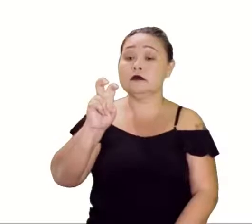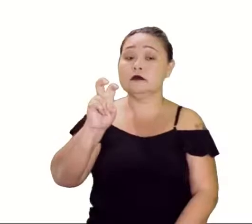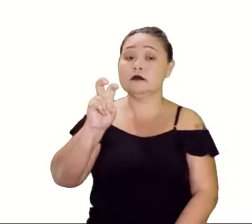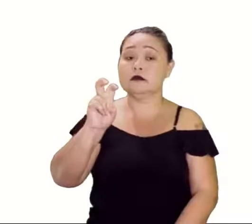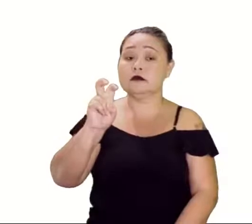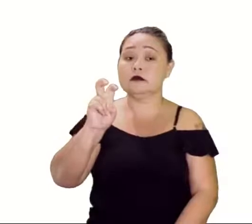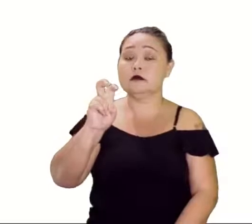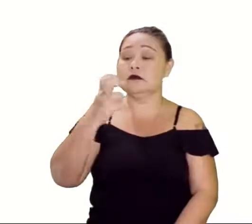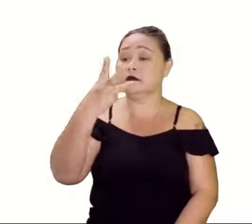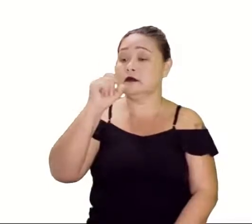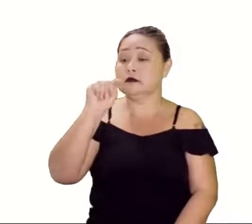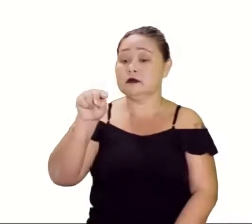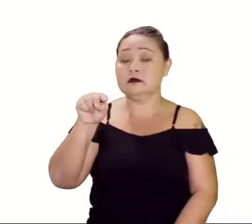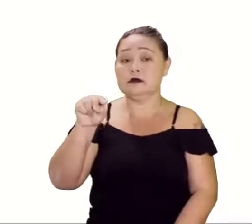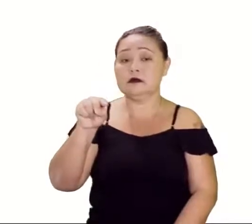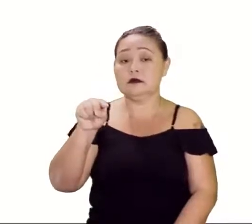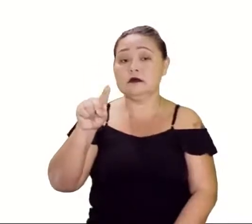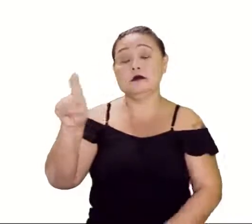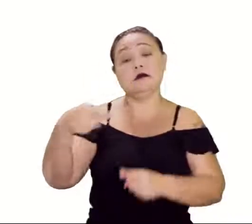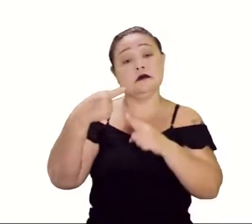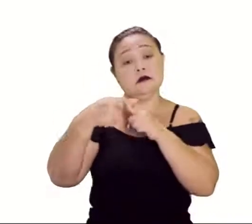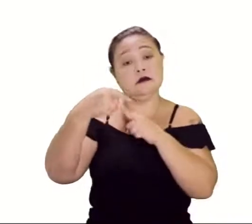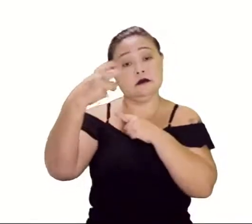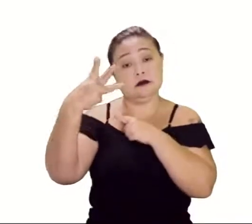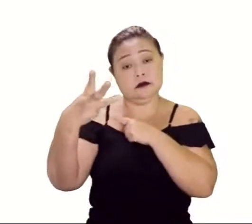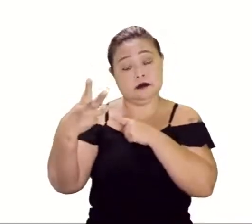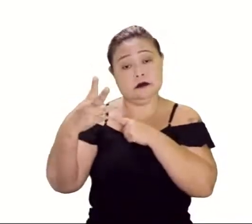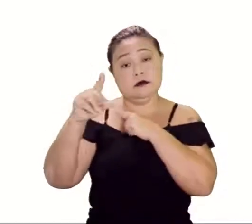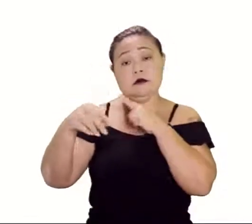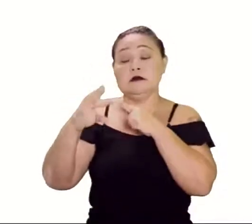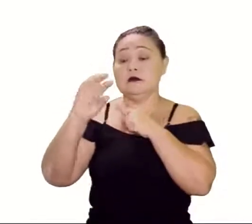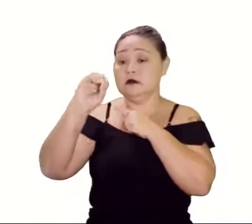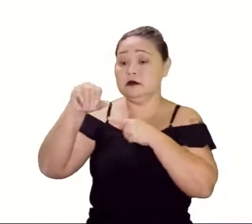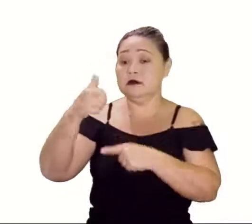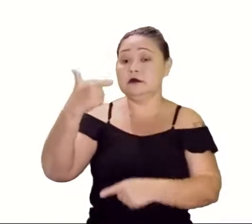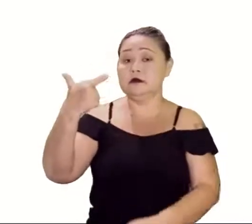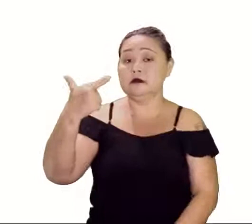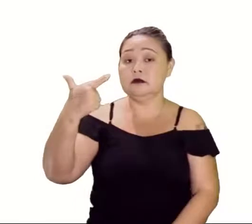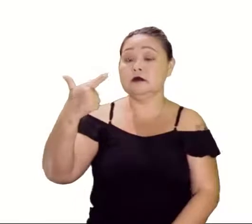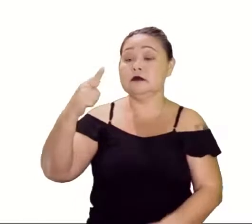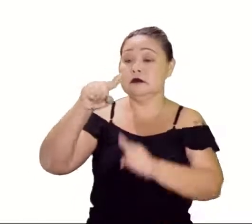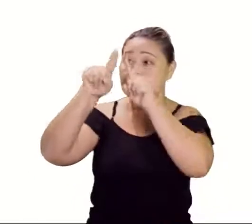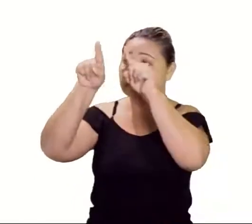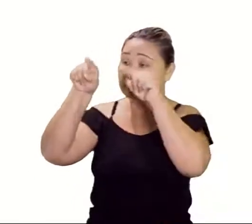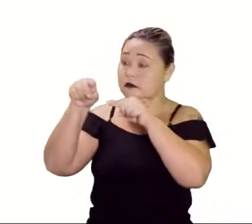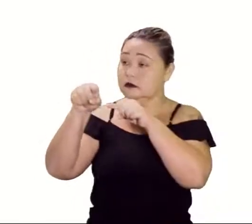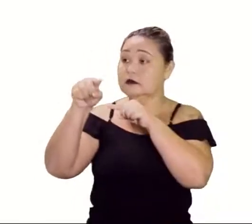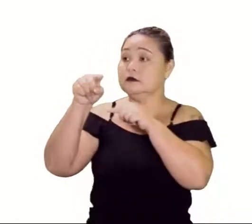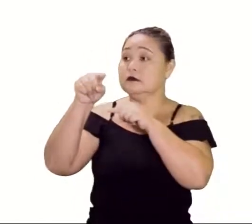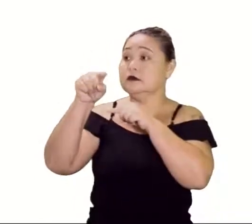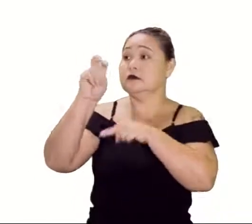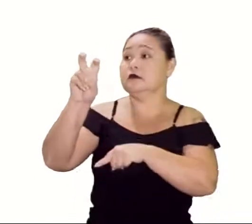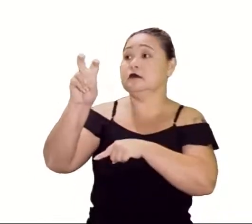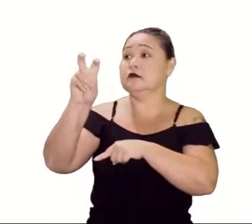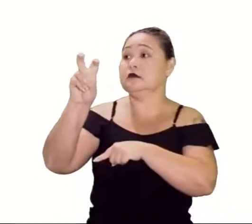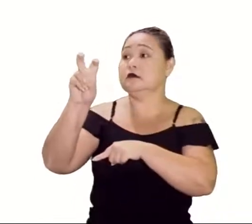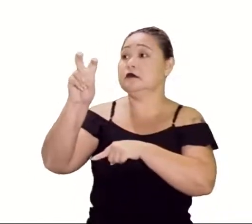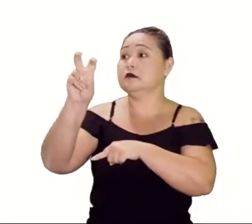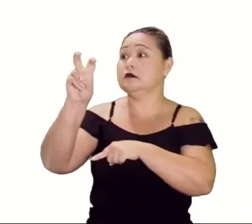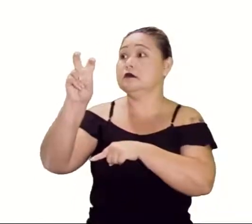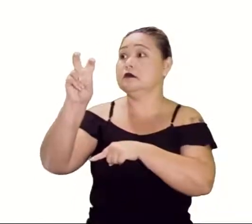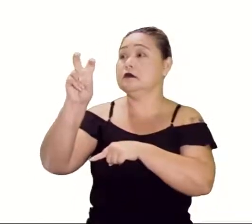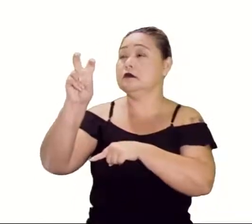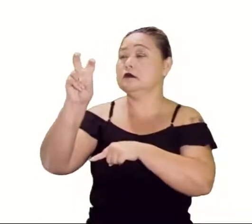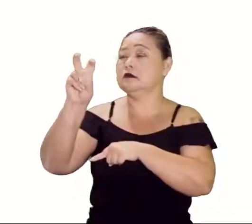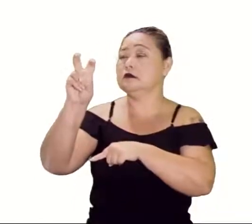Eu 30.000 vezes 3 elevado a 0,2, agora vezes 5,